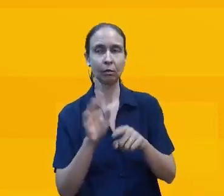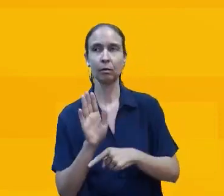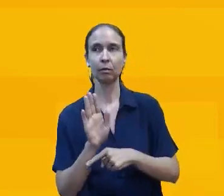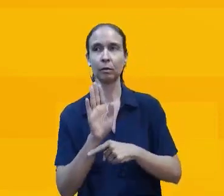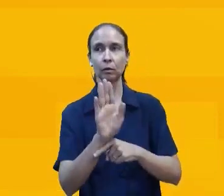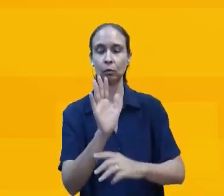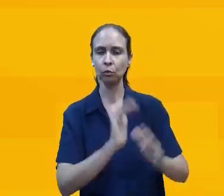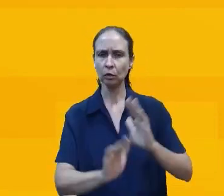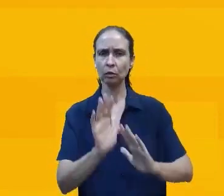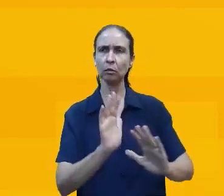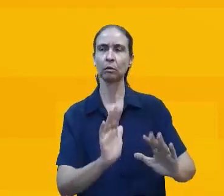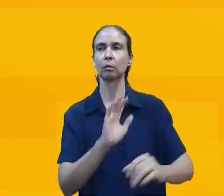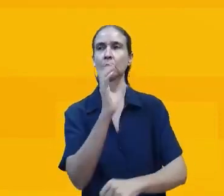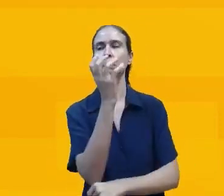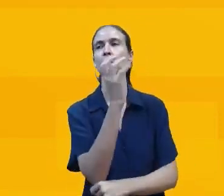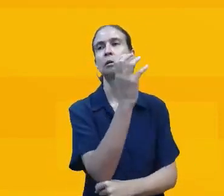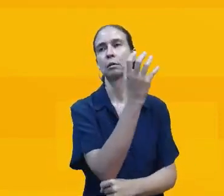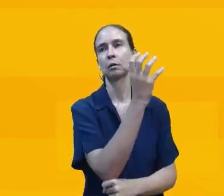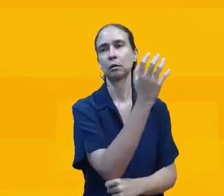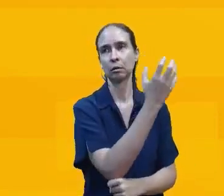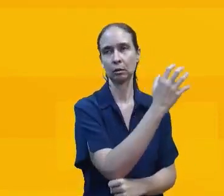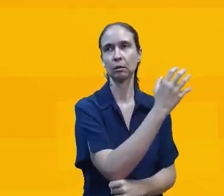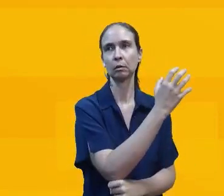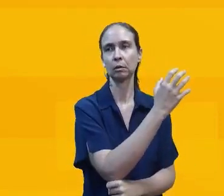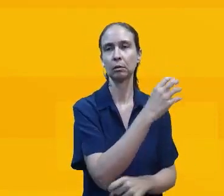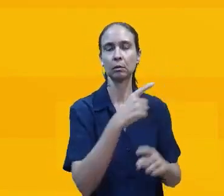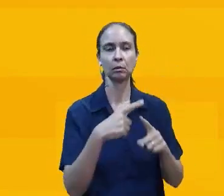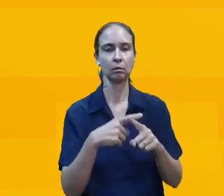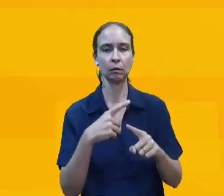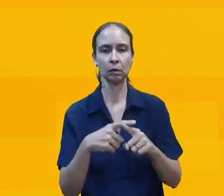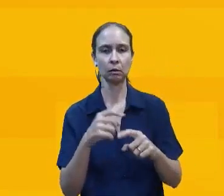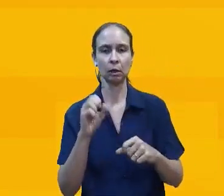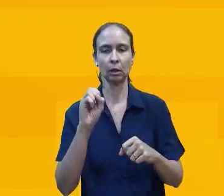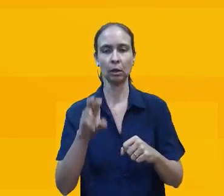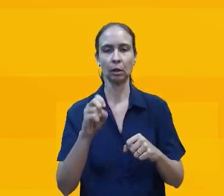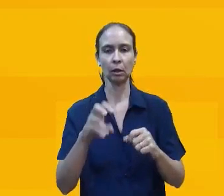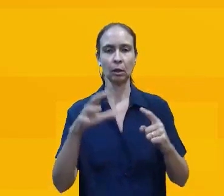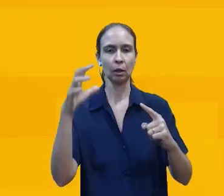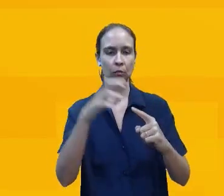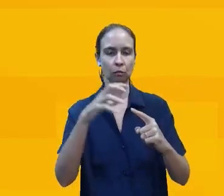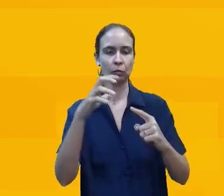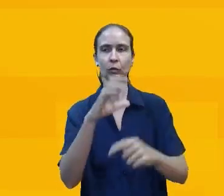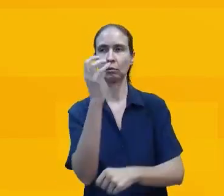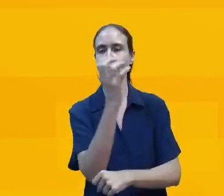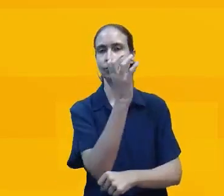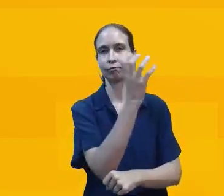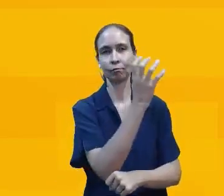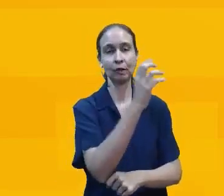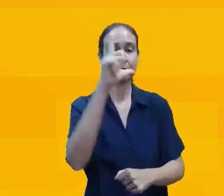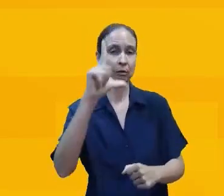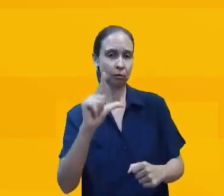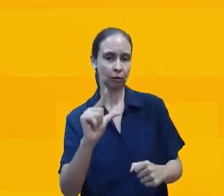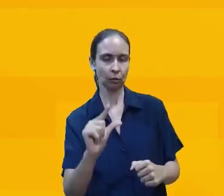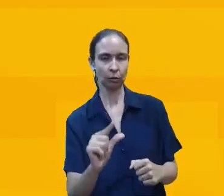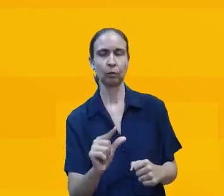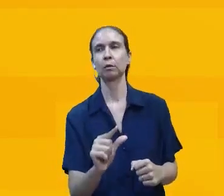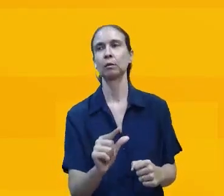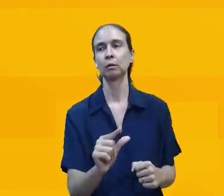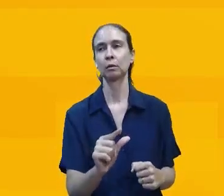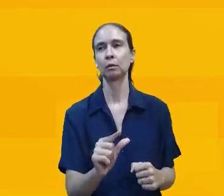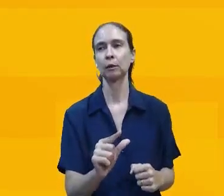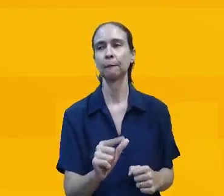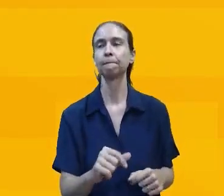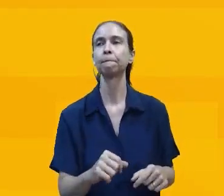é baixando a contaminação ambiental. E o uso de produtos agrotóxicos ficou somente